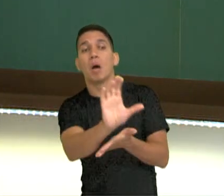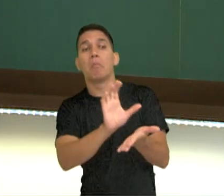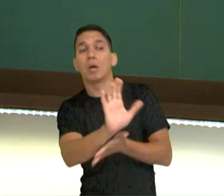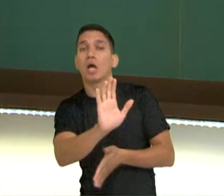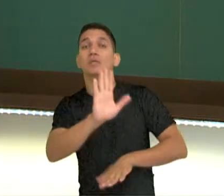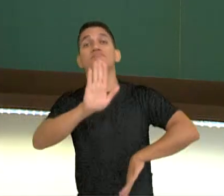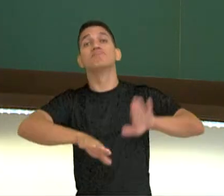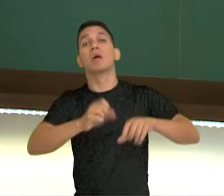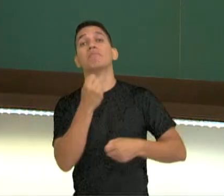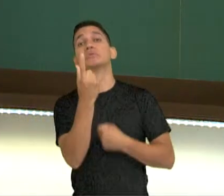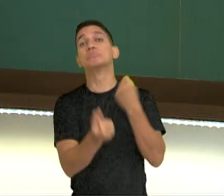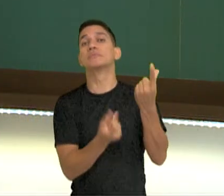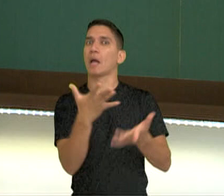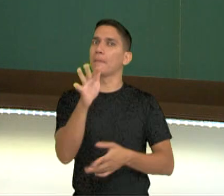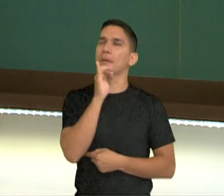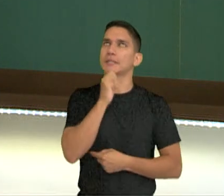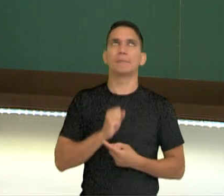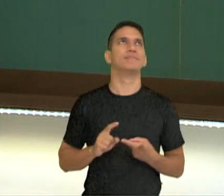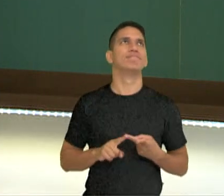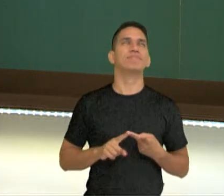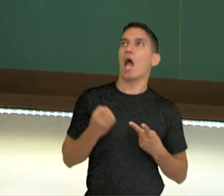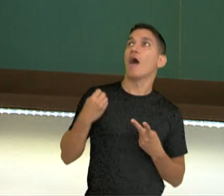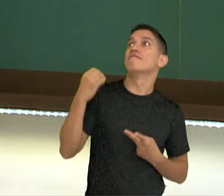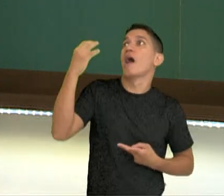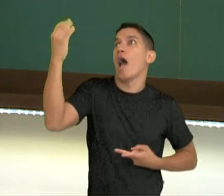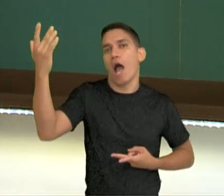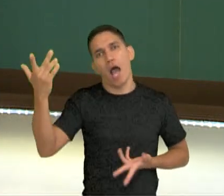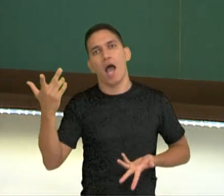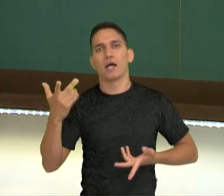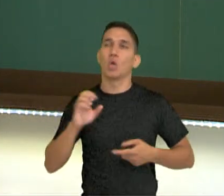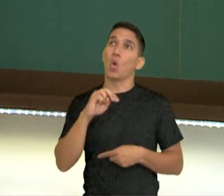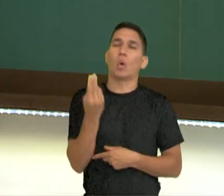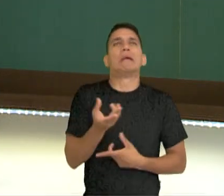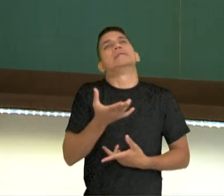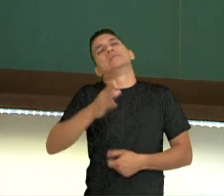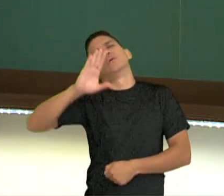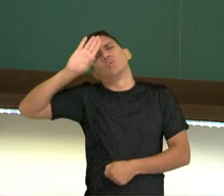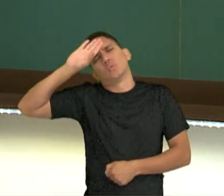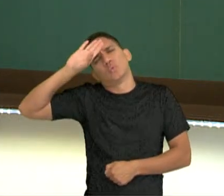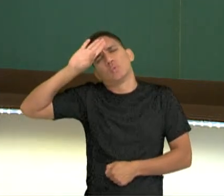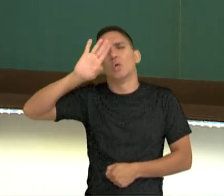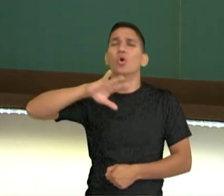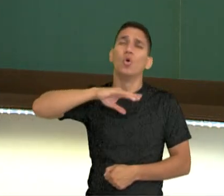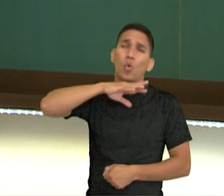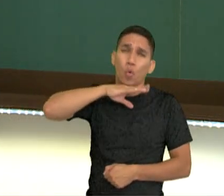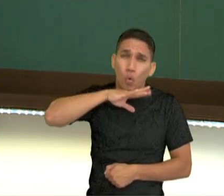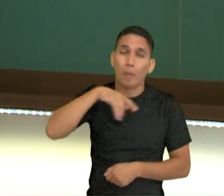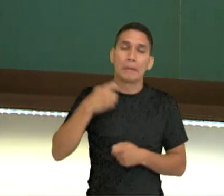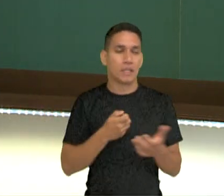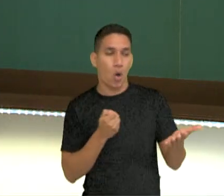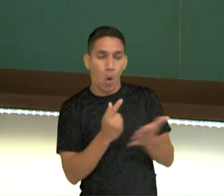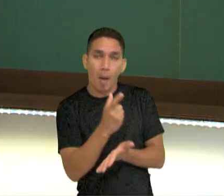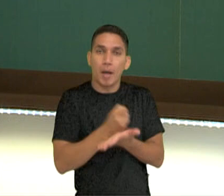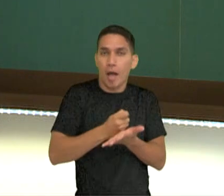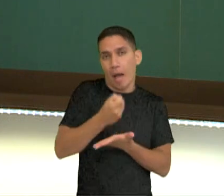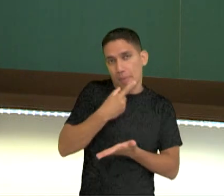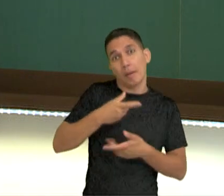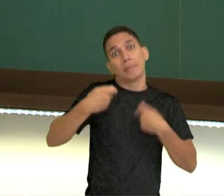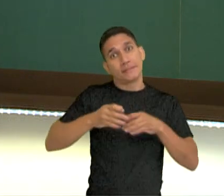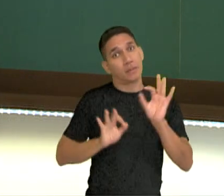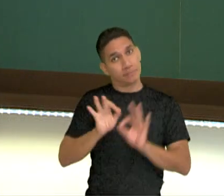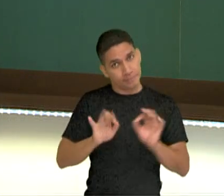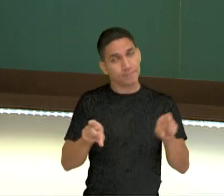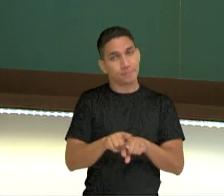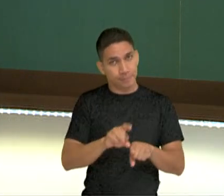exemplo, uma viagem que eu vou fazer. Você acabou ficando doente, precisou comprar um remédio, então tem que se planejar para isso também.